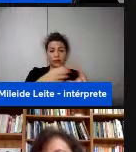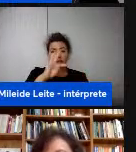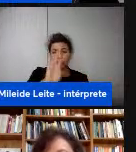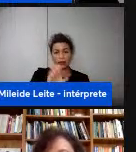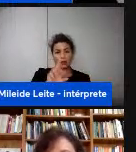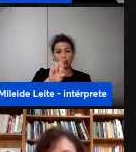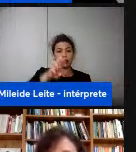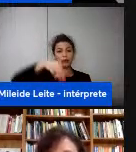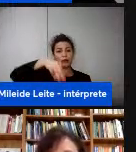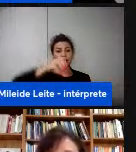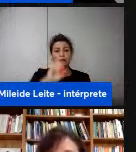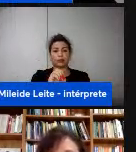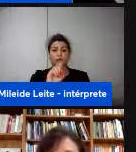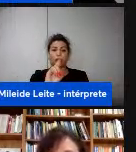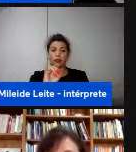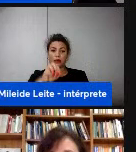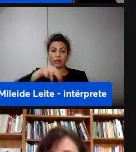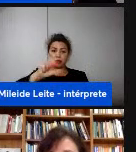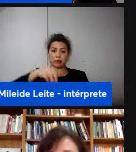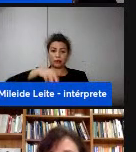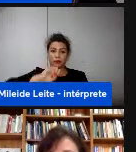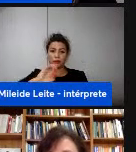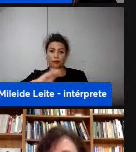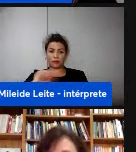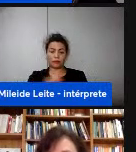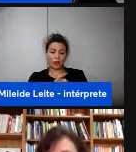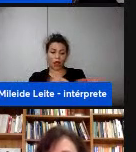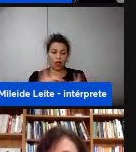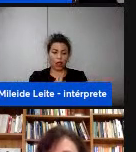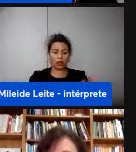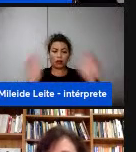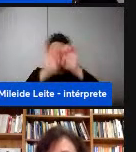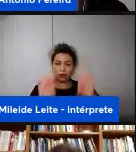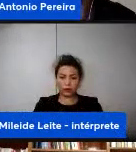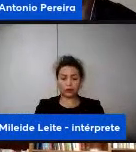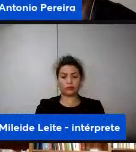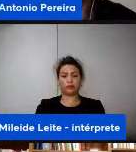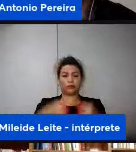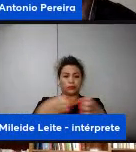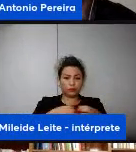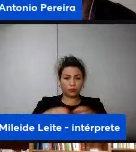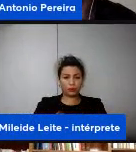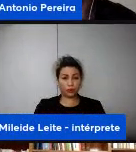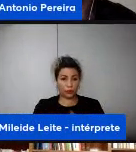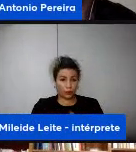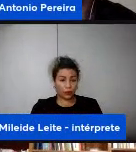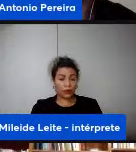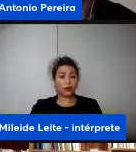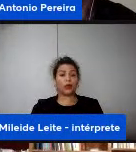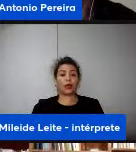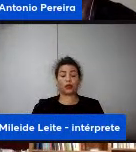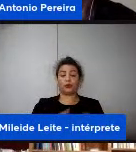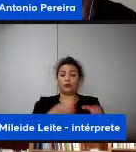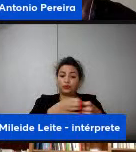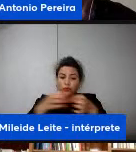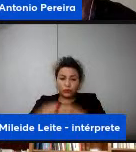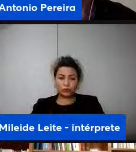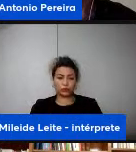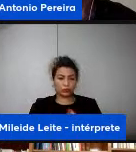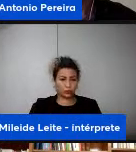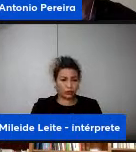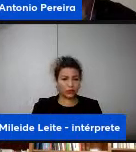termodinâmica, né, da manutenção da estrutura dos organismos, os organismos também eles se engajam